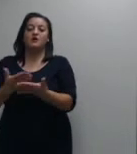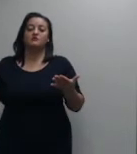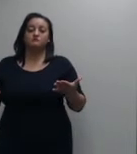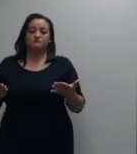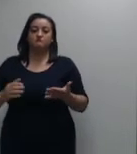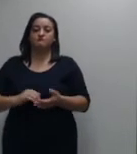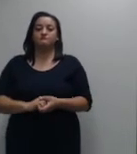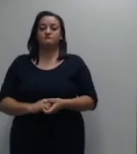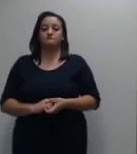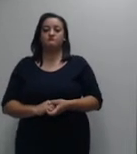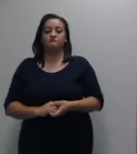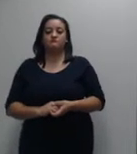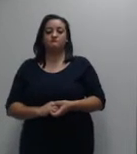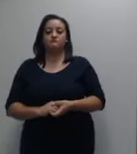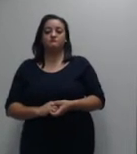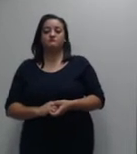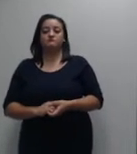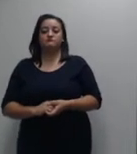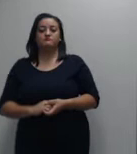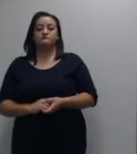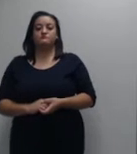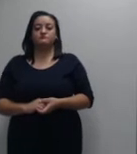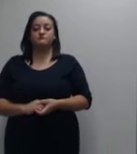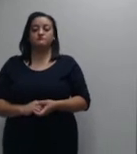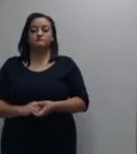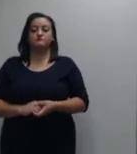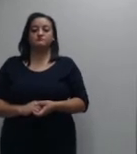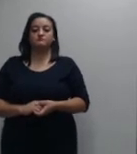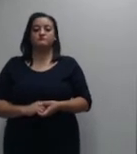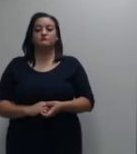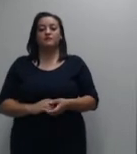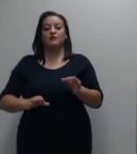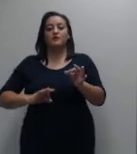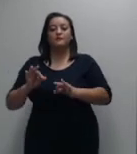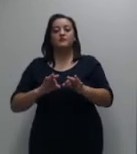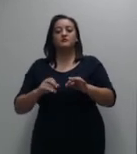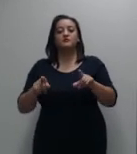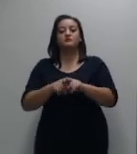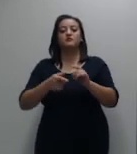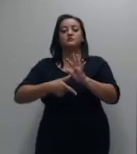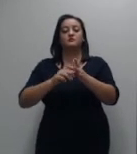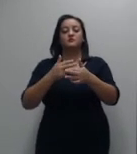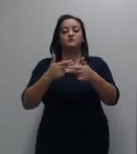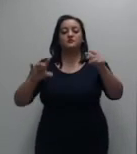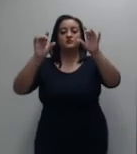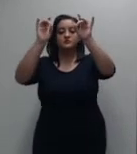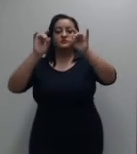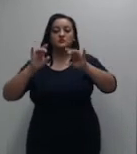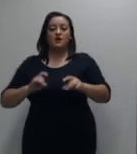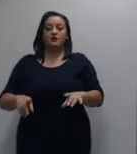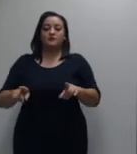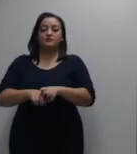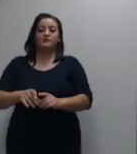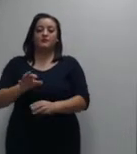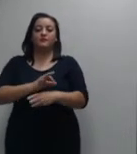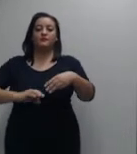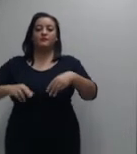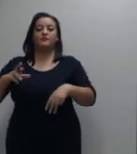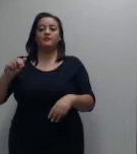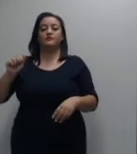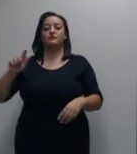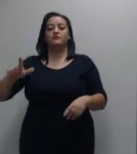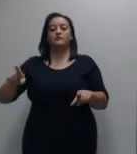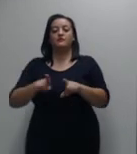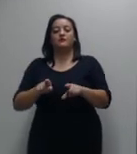é pela ordem de precedência no destaque Ministro Raul Araújo e